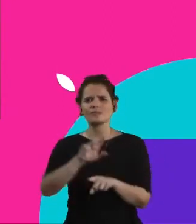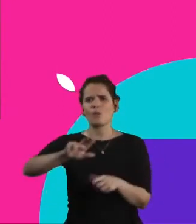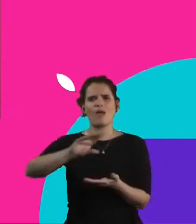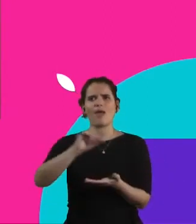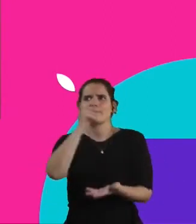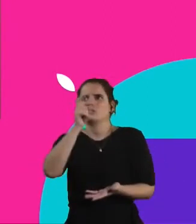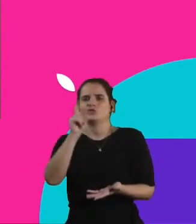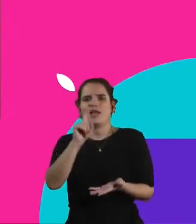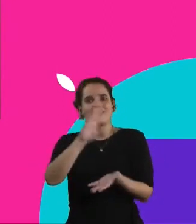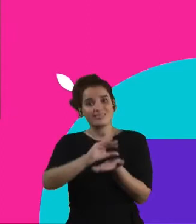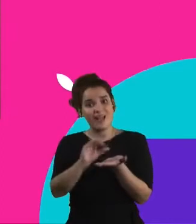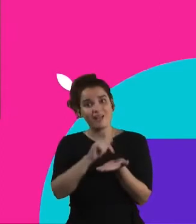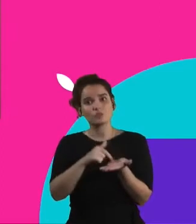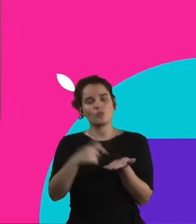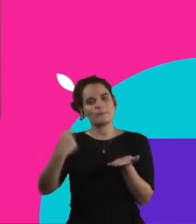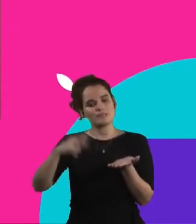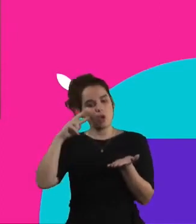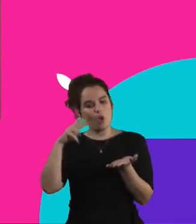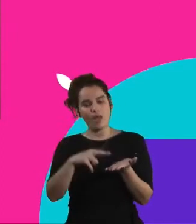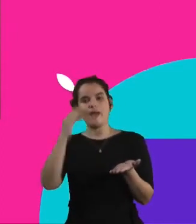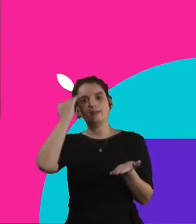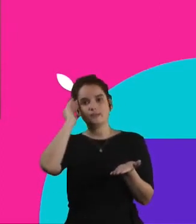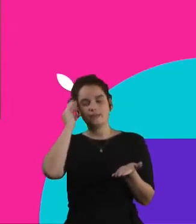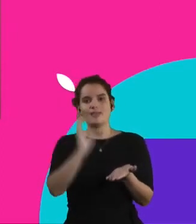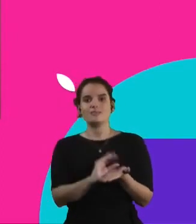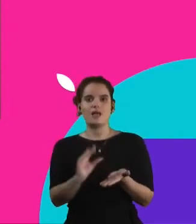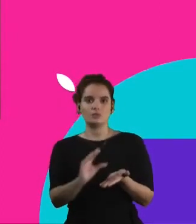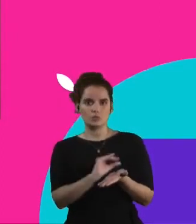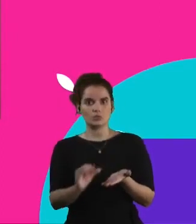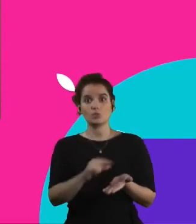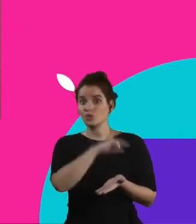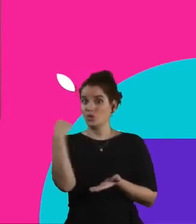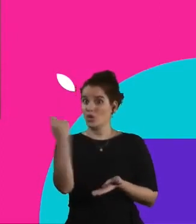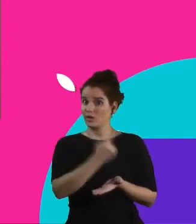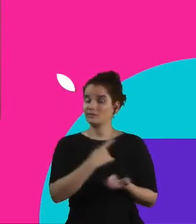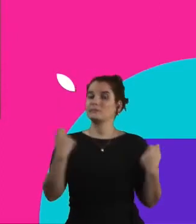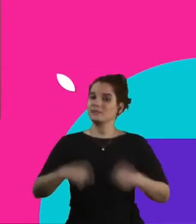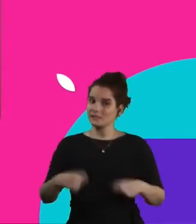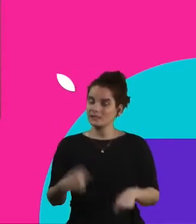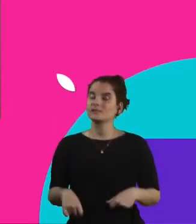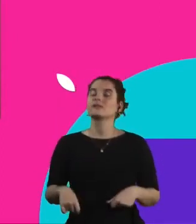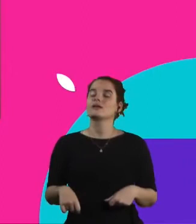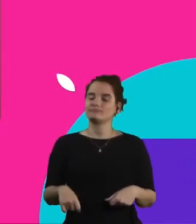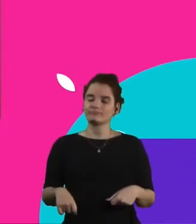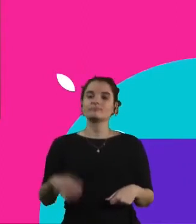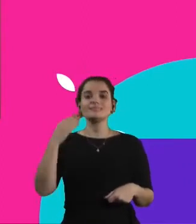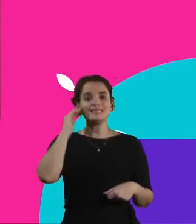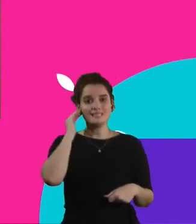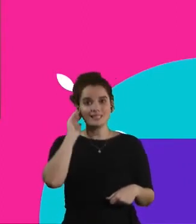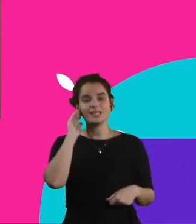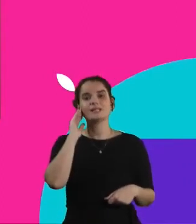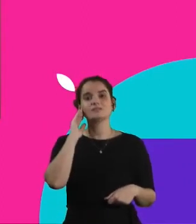pessoas precisam começar a entender os dados e o cidadão, o indivíduo, ele também precisa começar a ter uma